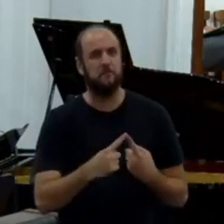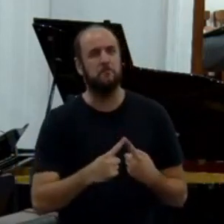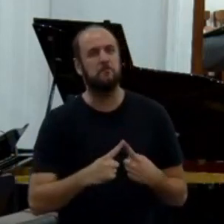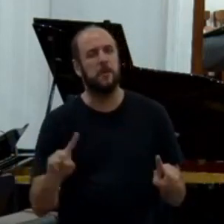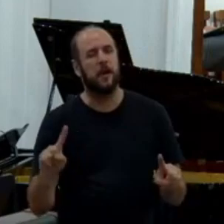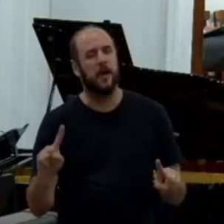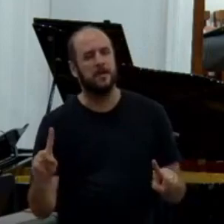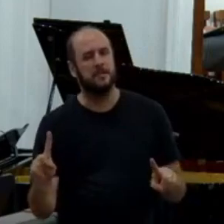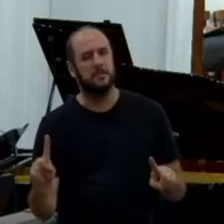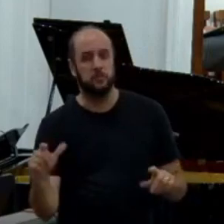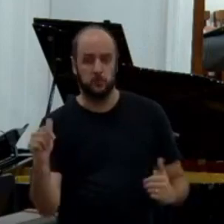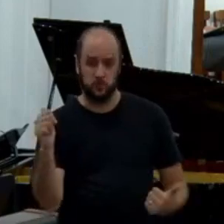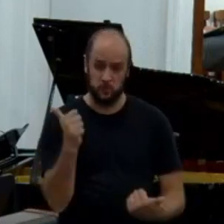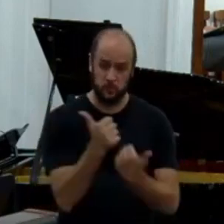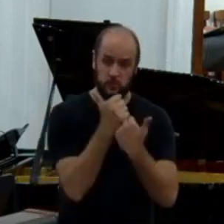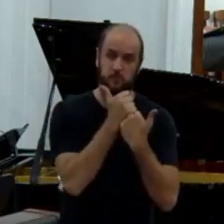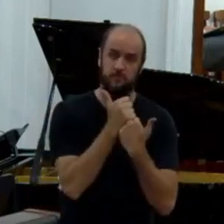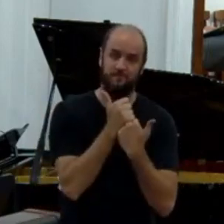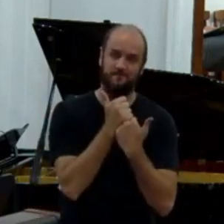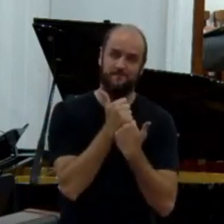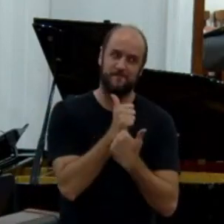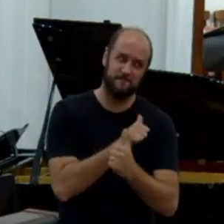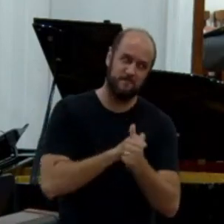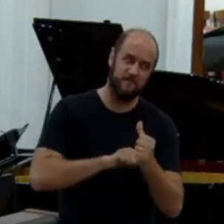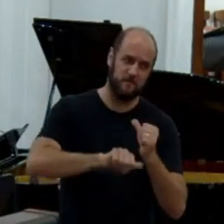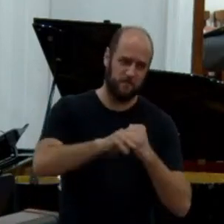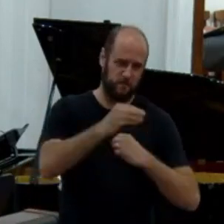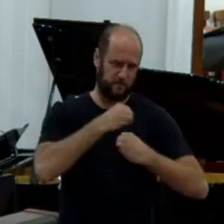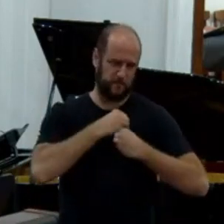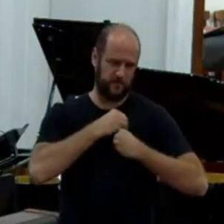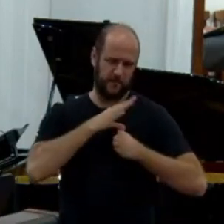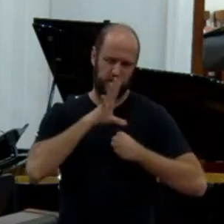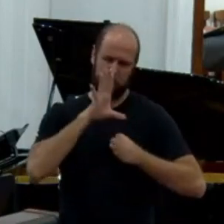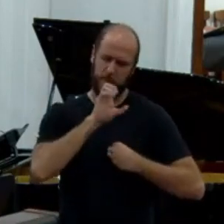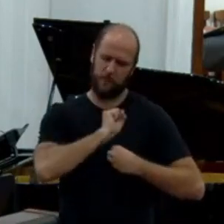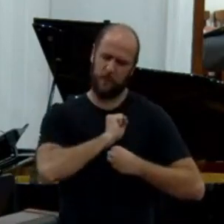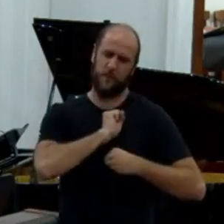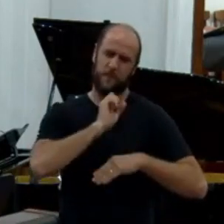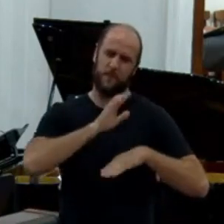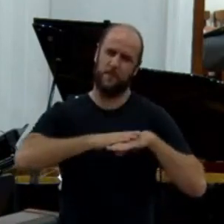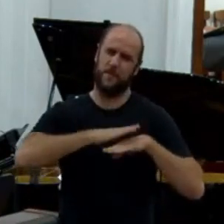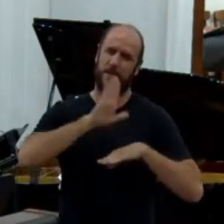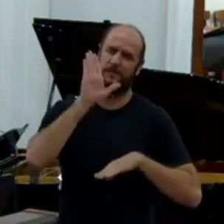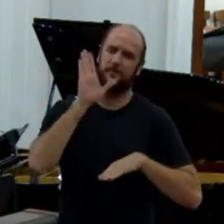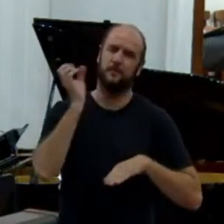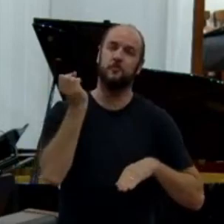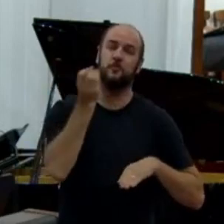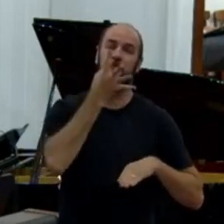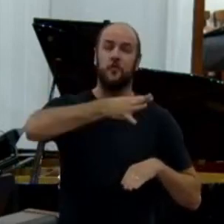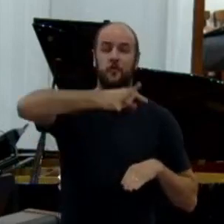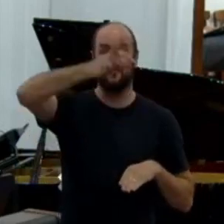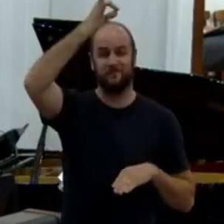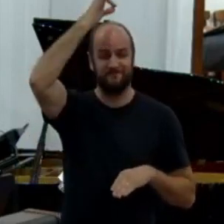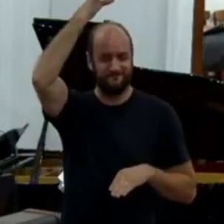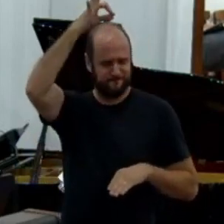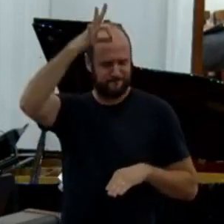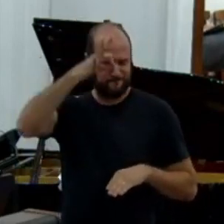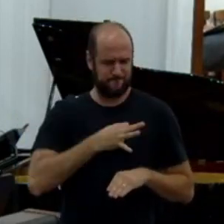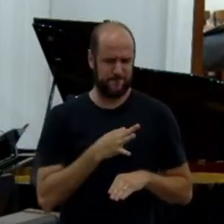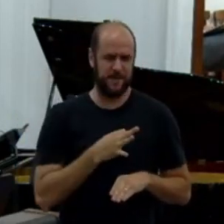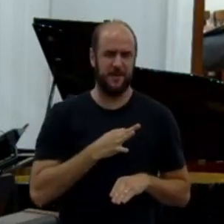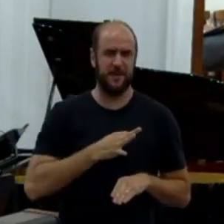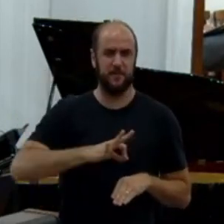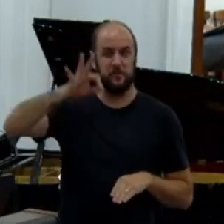pôr algo no seu lugar, um amor maior, um novo Espírito, o Espírito de